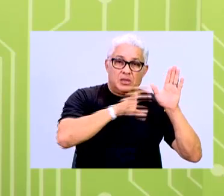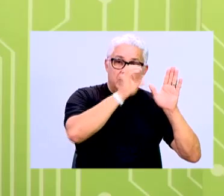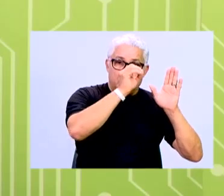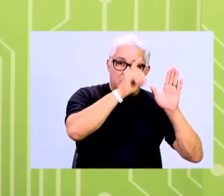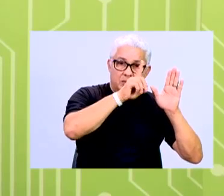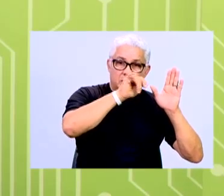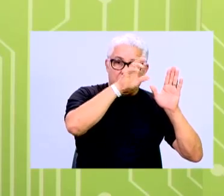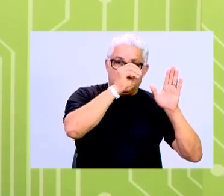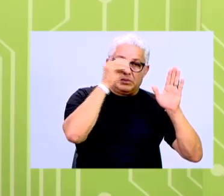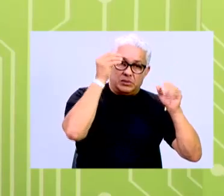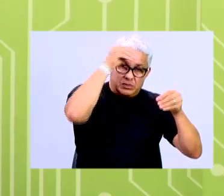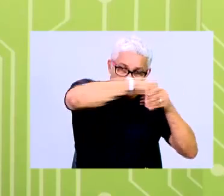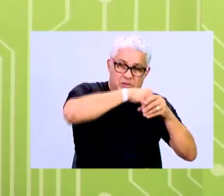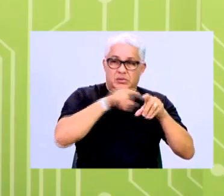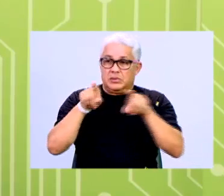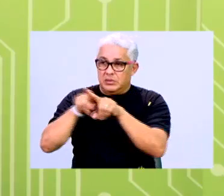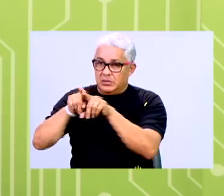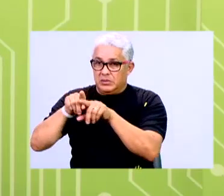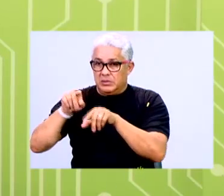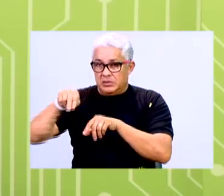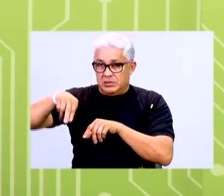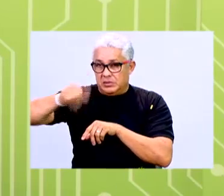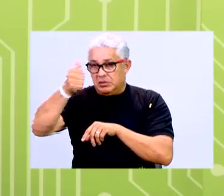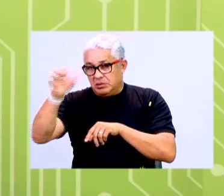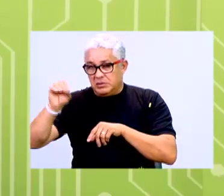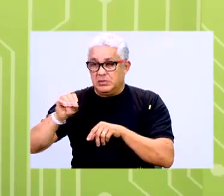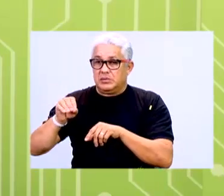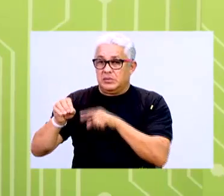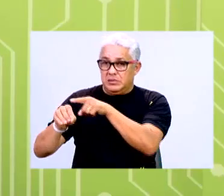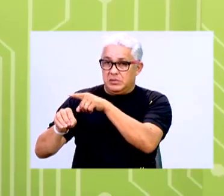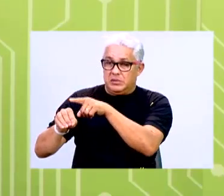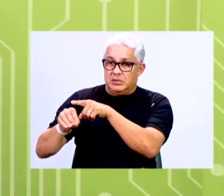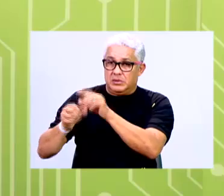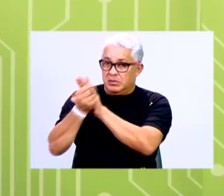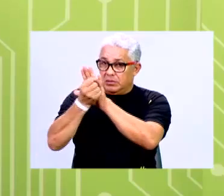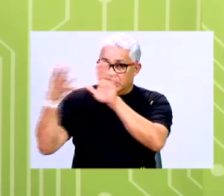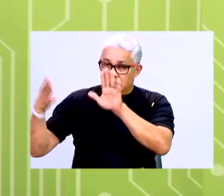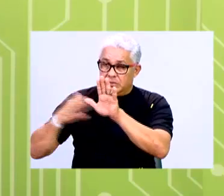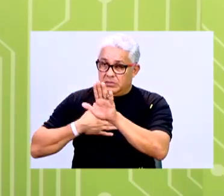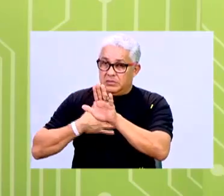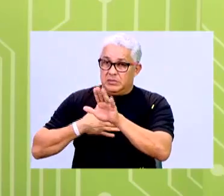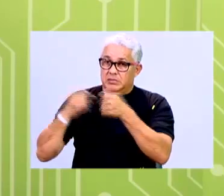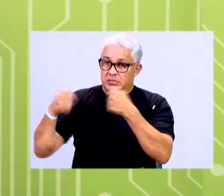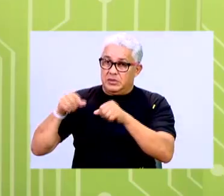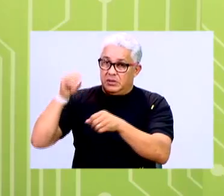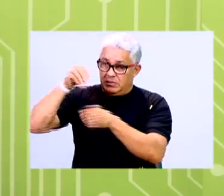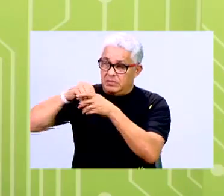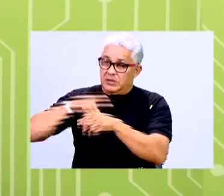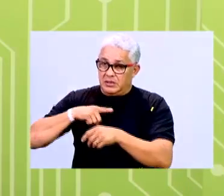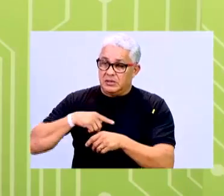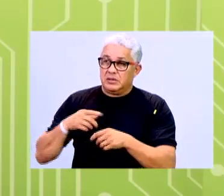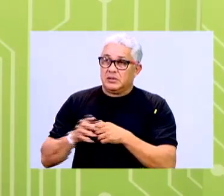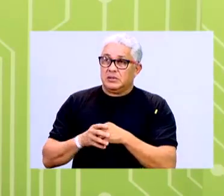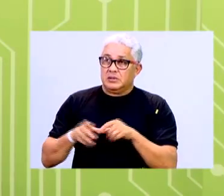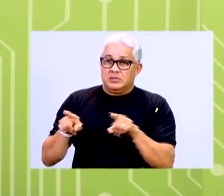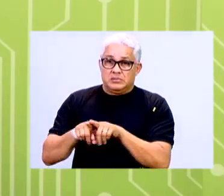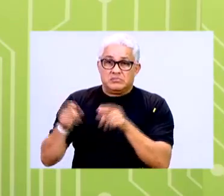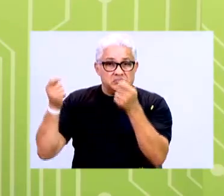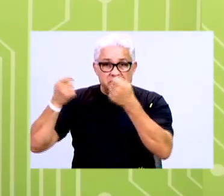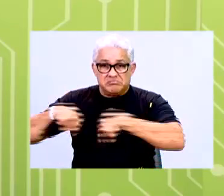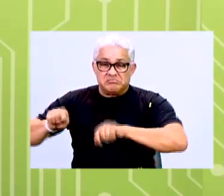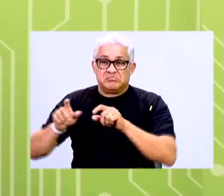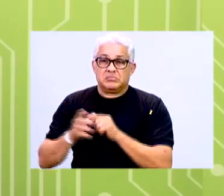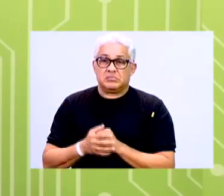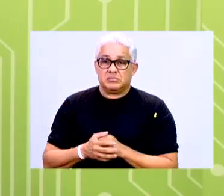codificado. E requisito não funcional são requisitos que a minha aplicação deverá ter, mas que necessariamente não